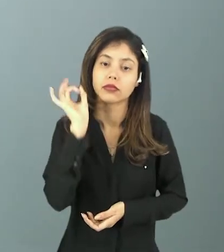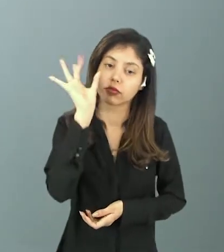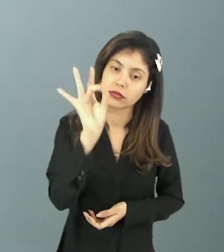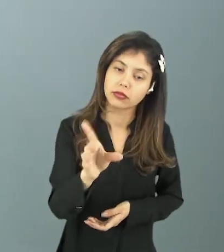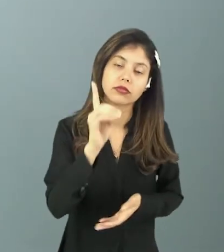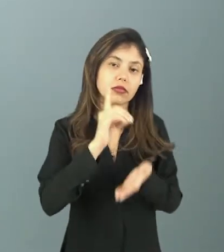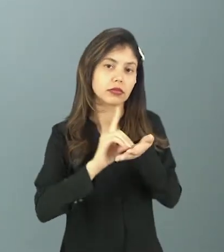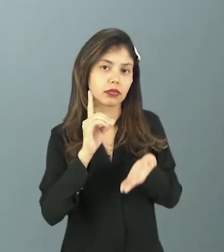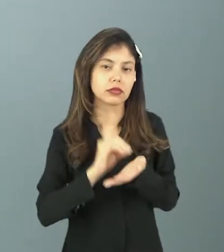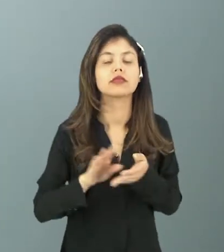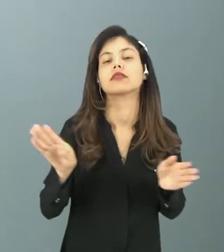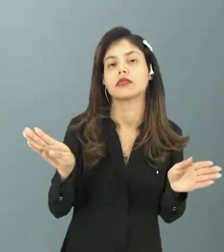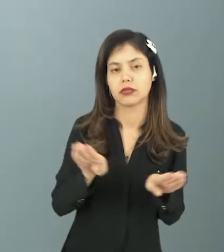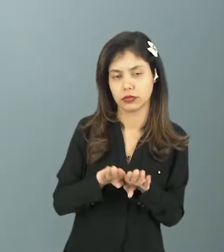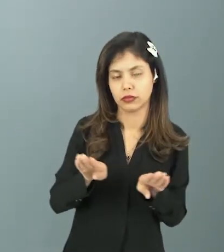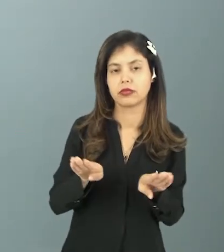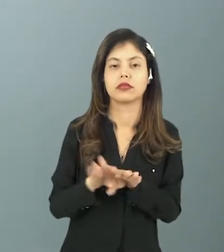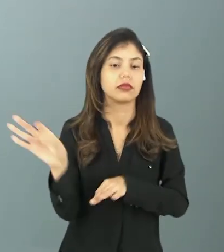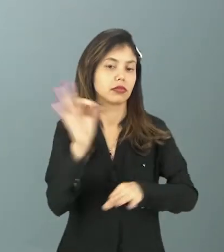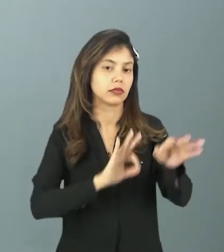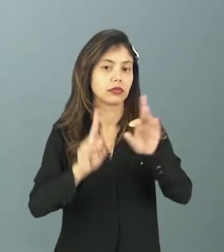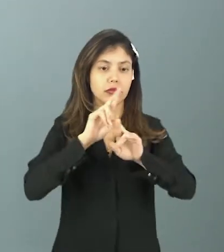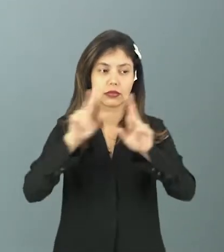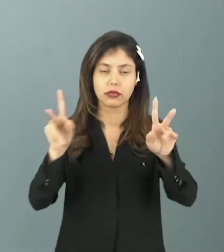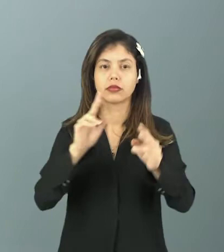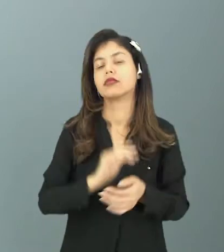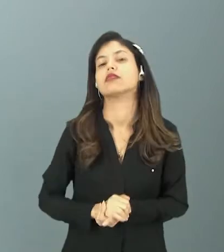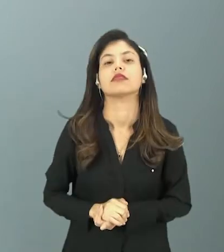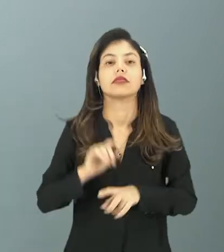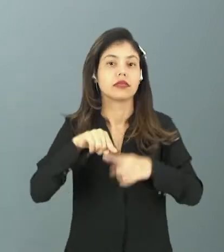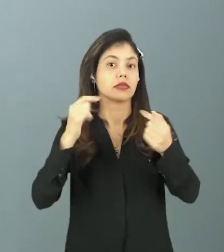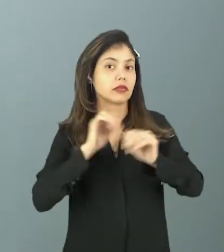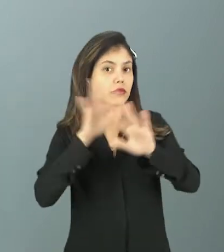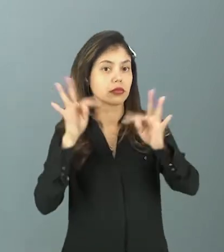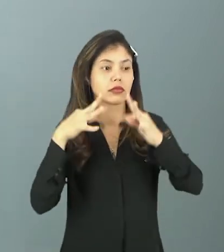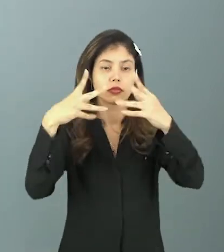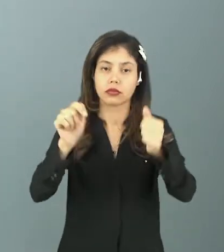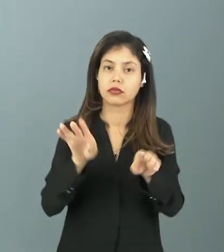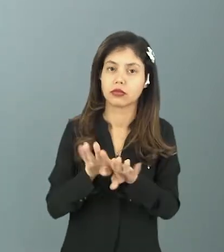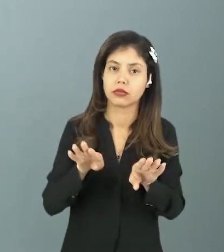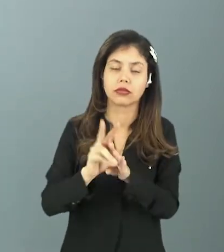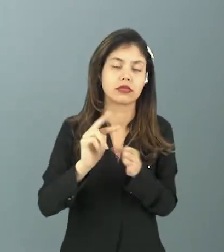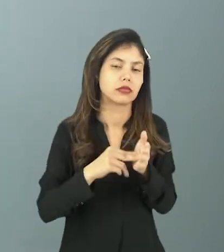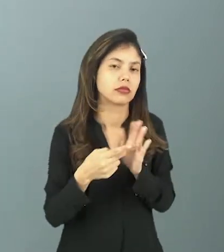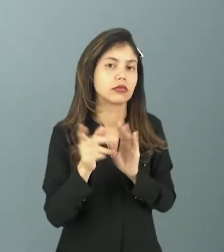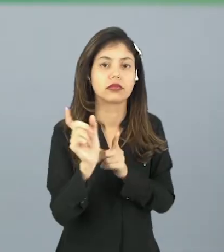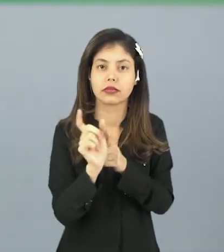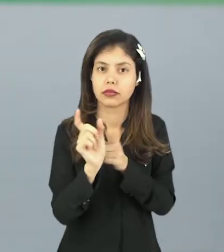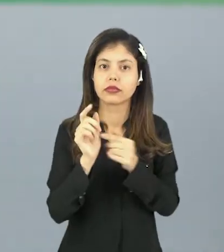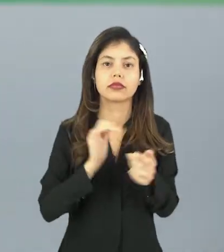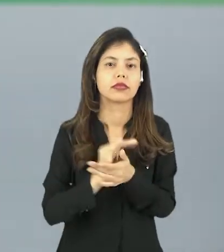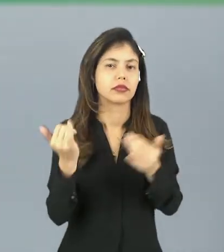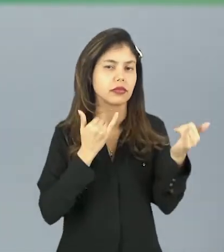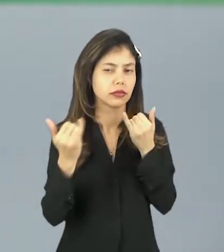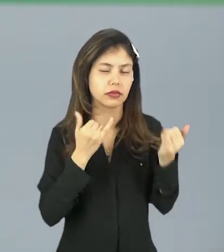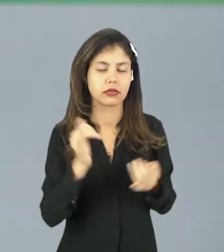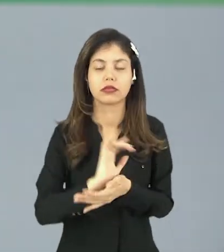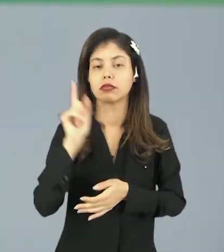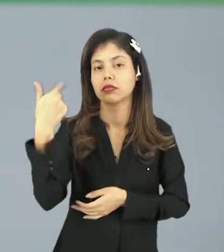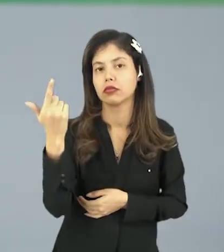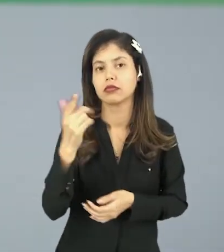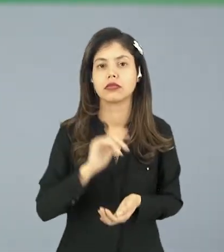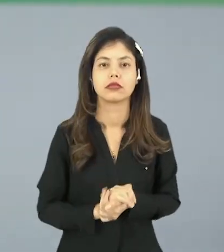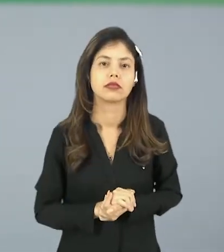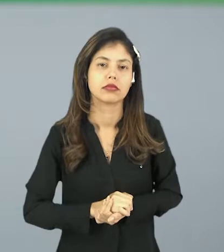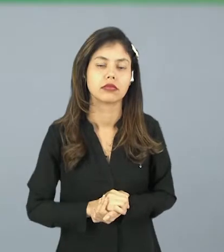dicionário, às vezes, tem um formato, uma organização diferente. Mas, é claro, todos têm o significado das palavras, têm informações como outros dicionários